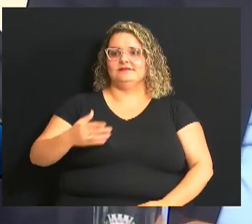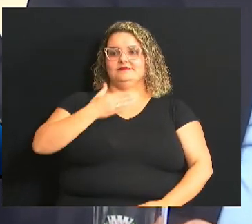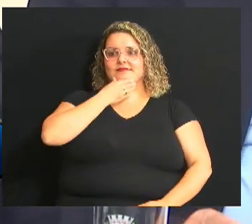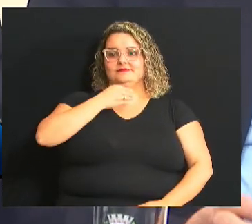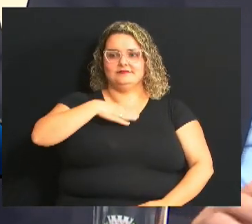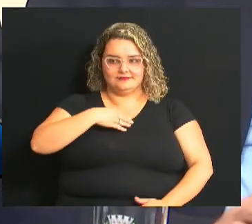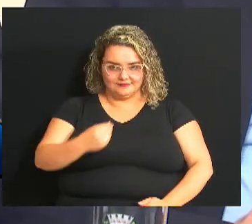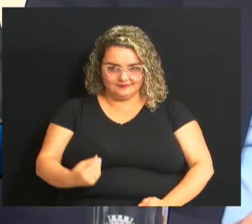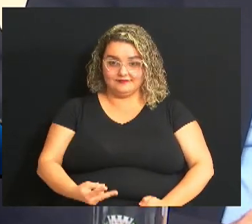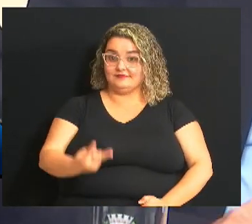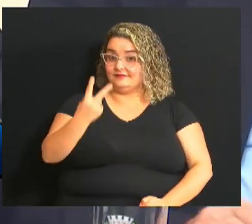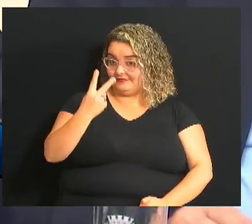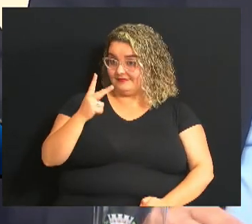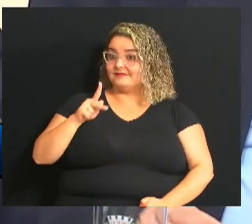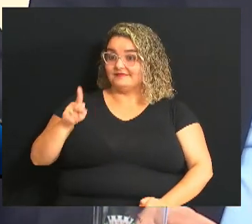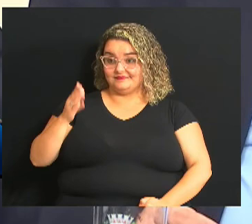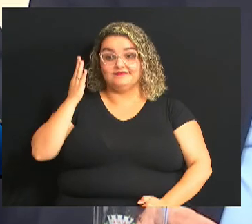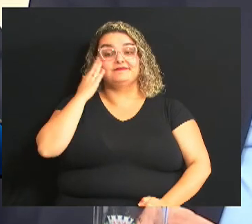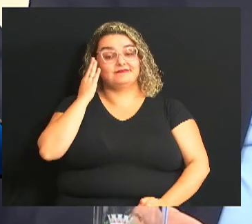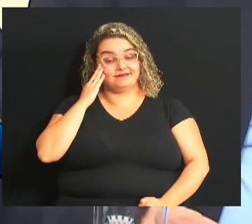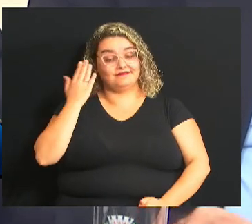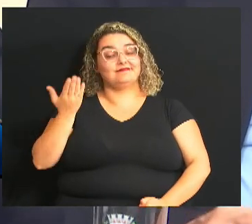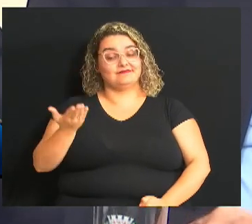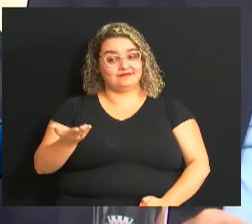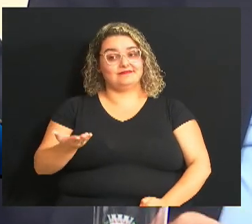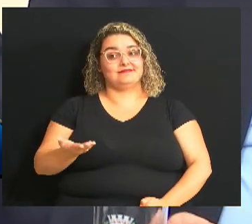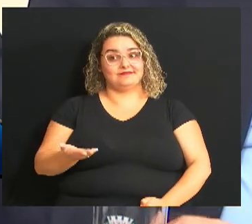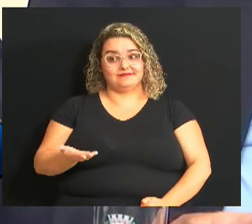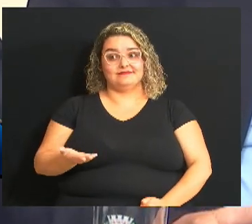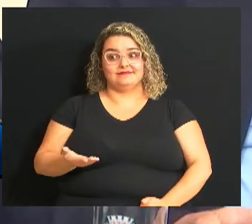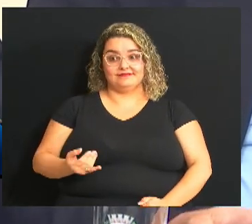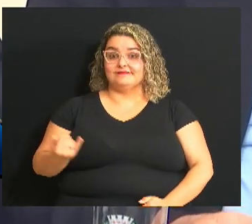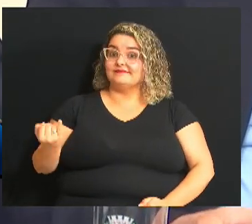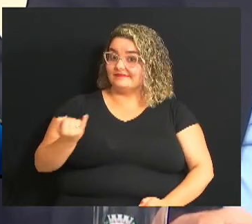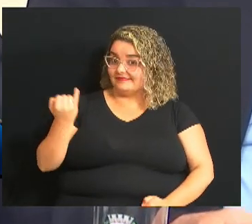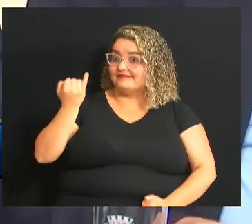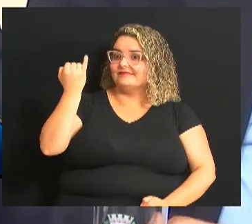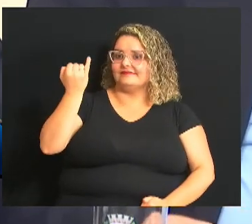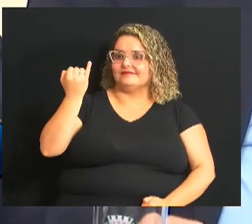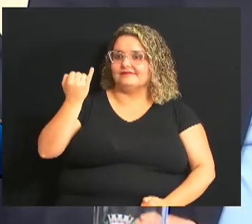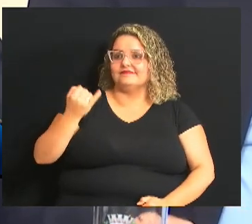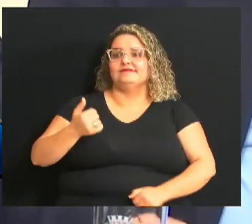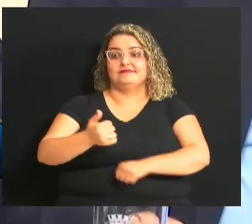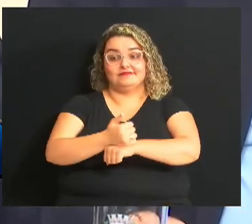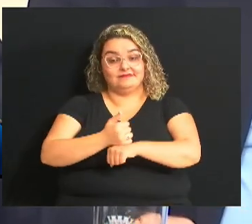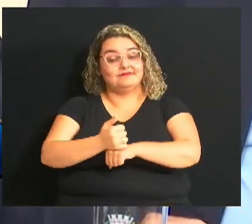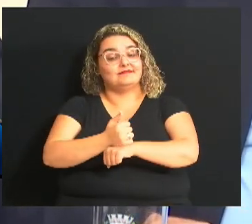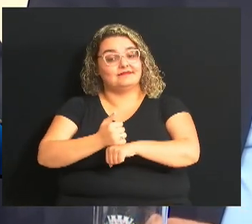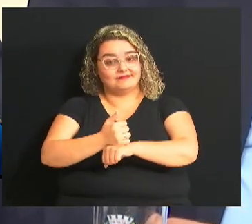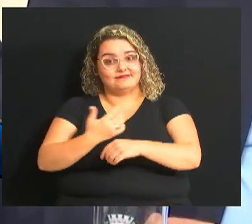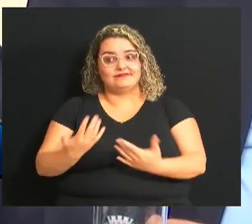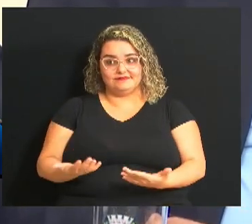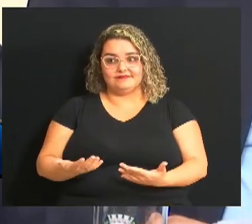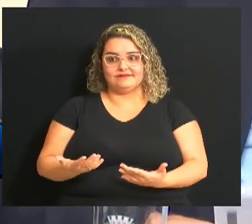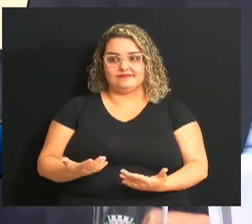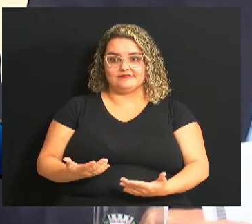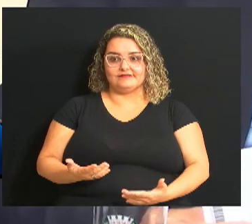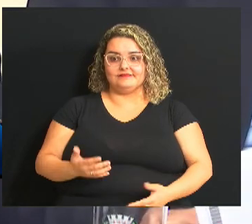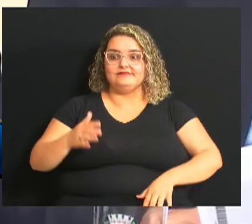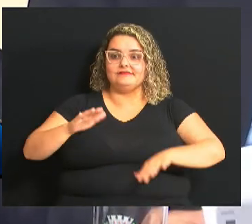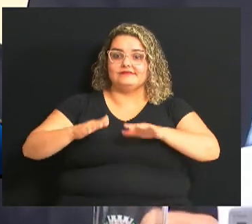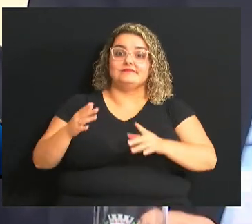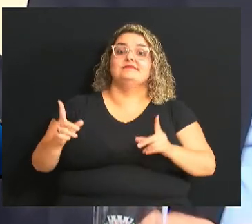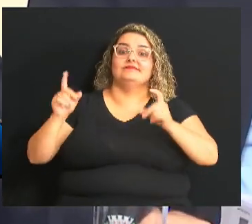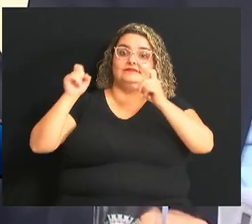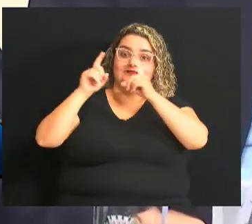professores, então sei também o quanto é importante essa profissão e quanto também é muitas vezes